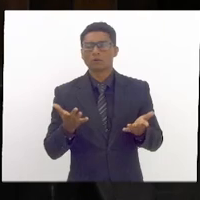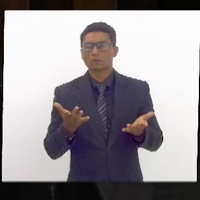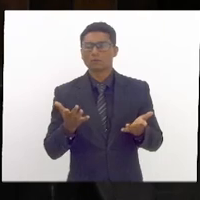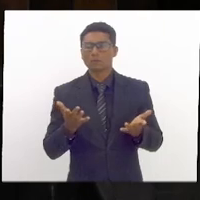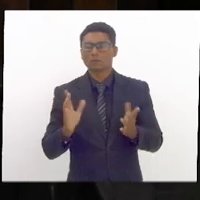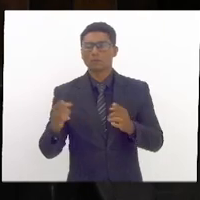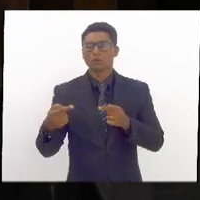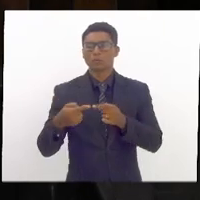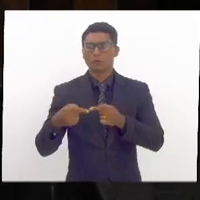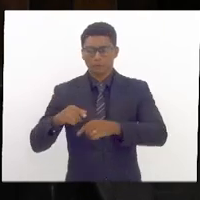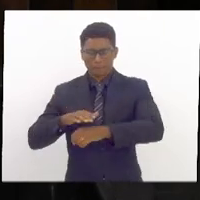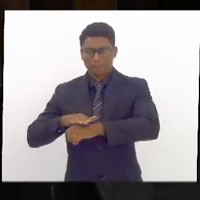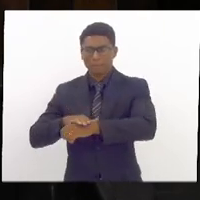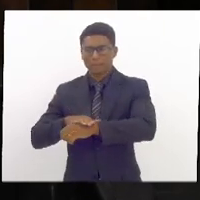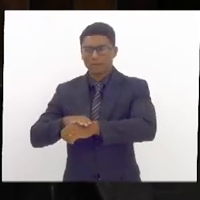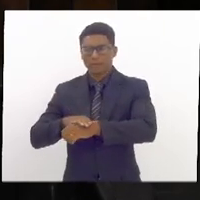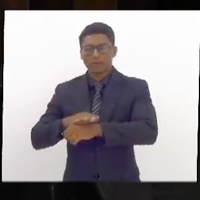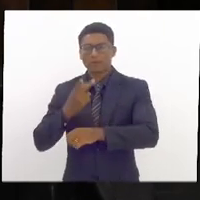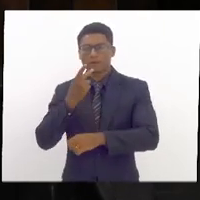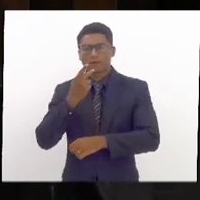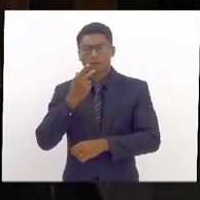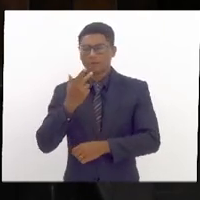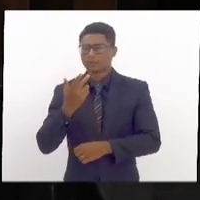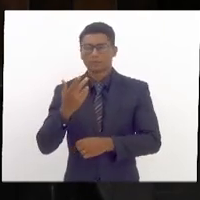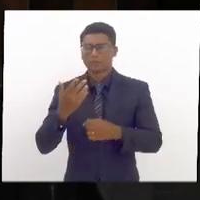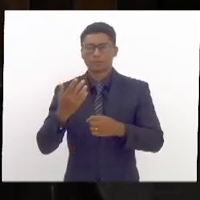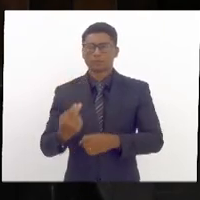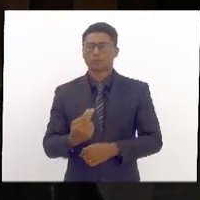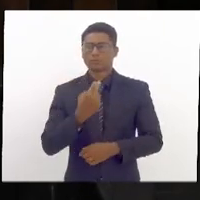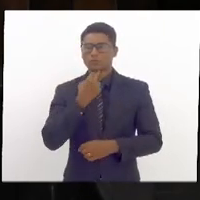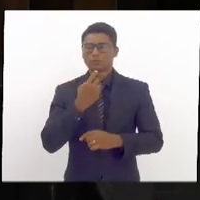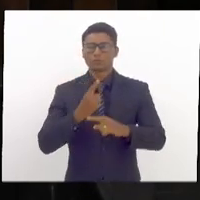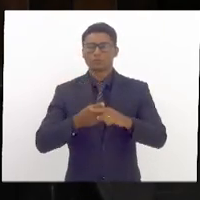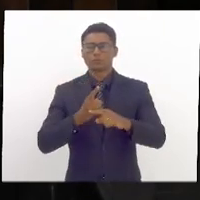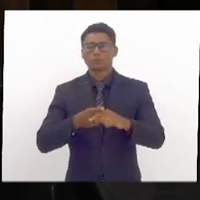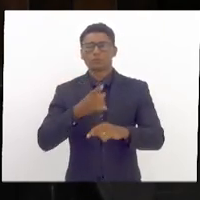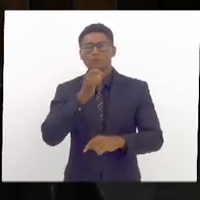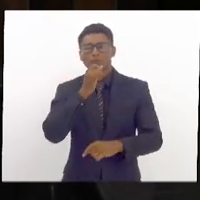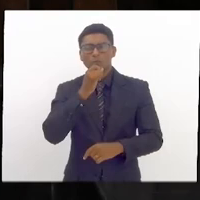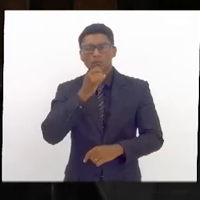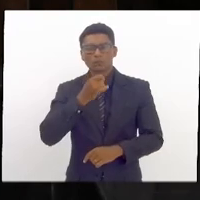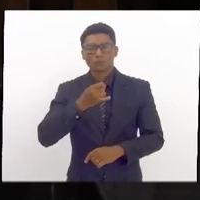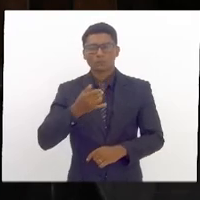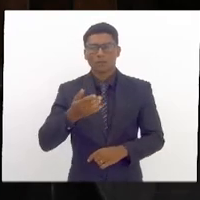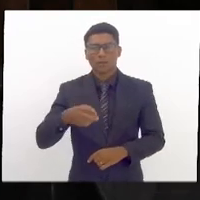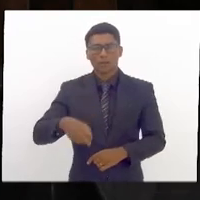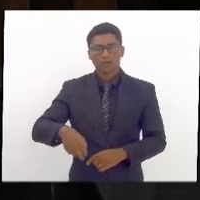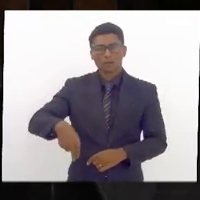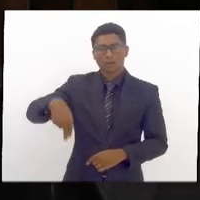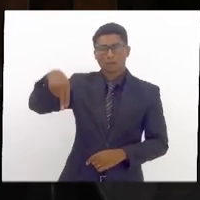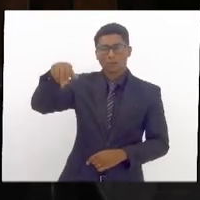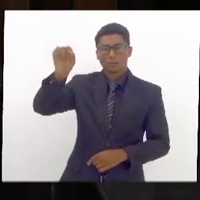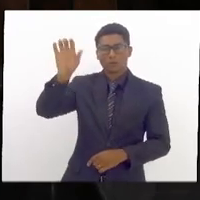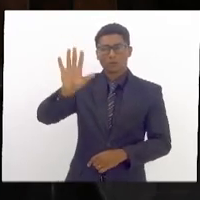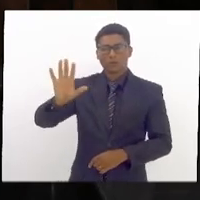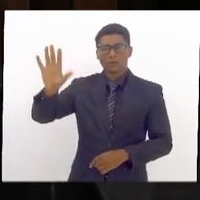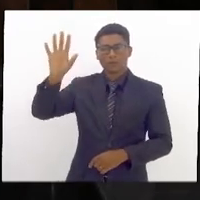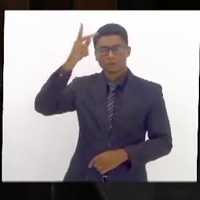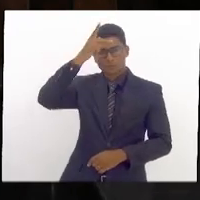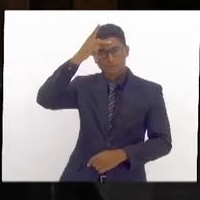relacionado à cor da pele, eu me refiro aos nossos irmãos nordestinos que, através de um fenômeno